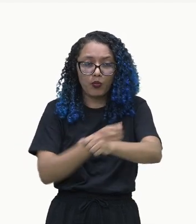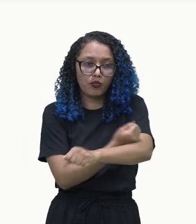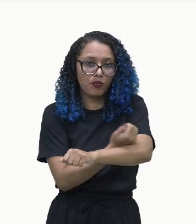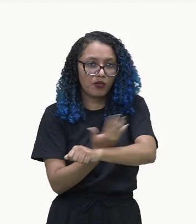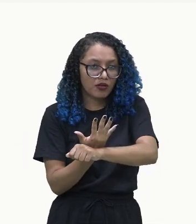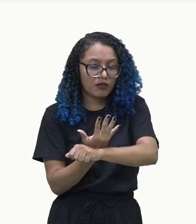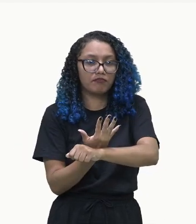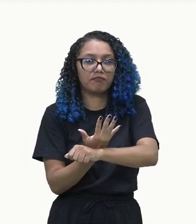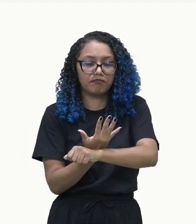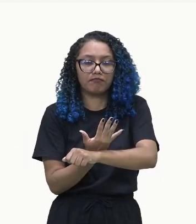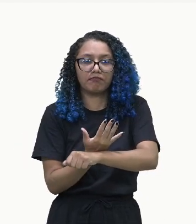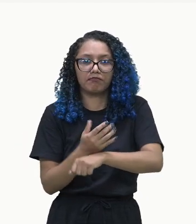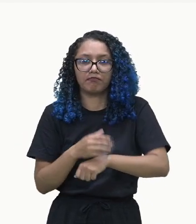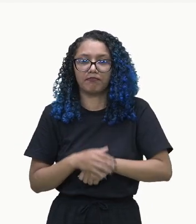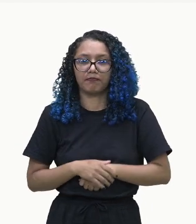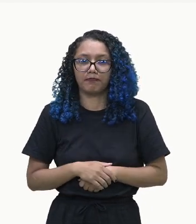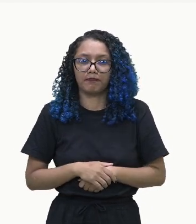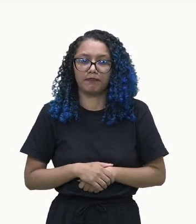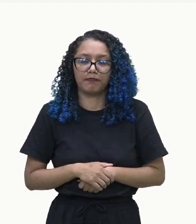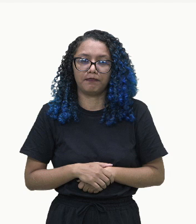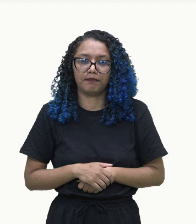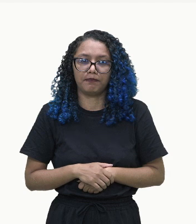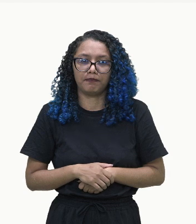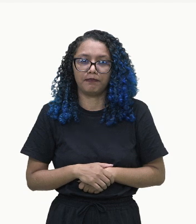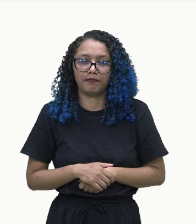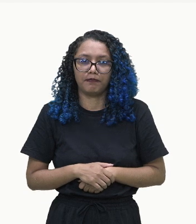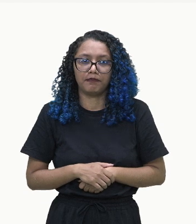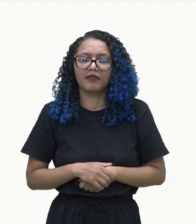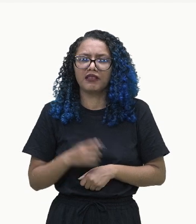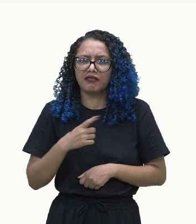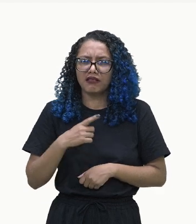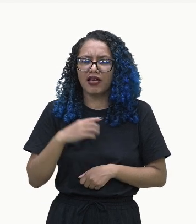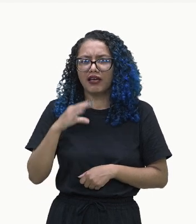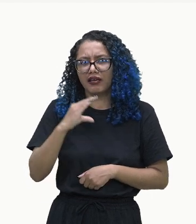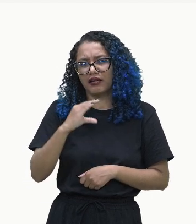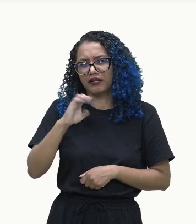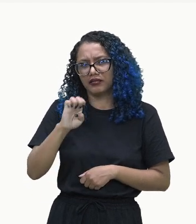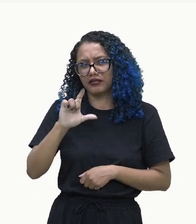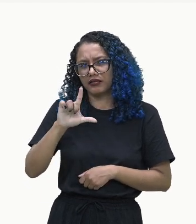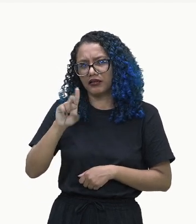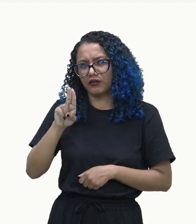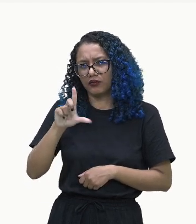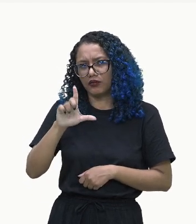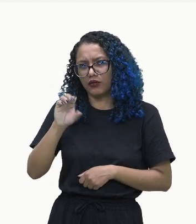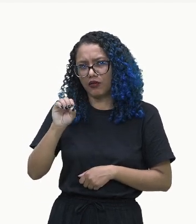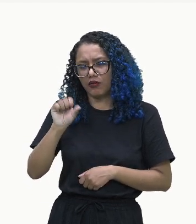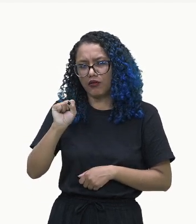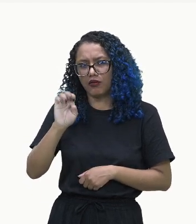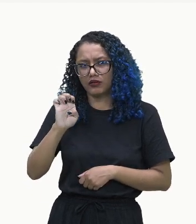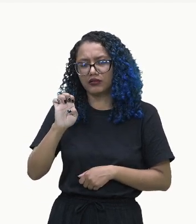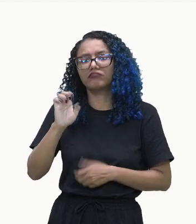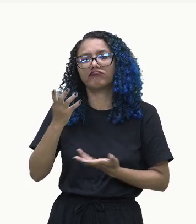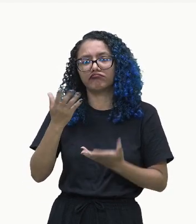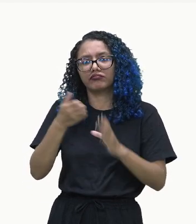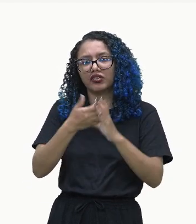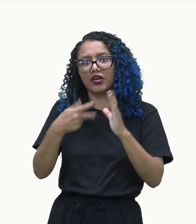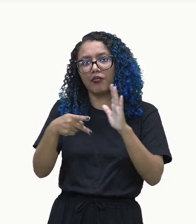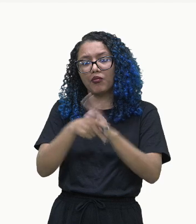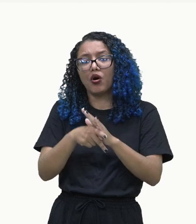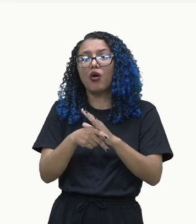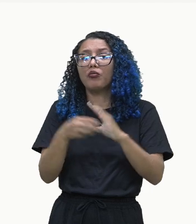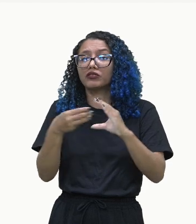Então, são formados de celulose, são estruturas características das